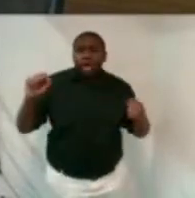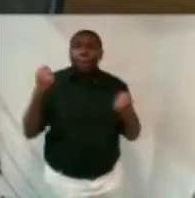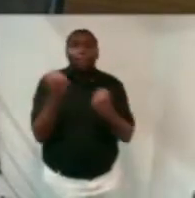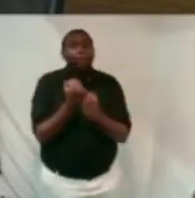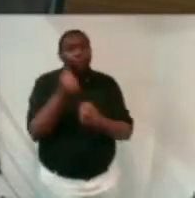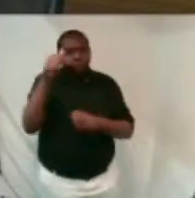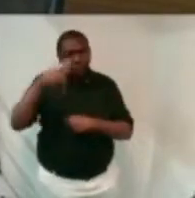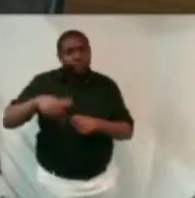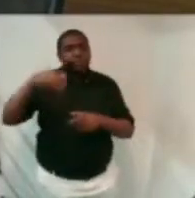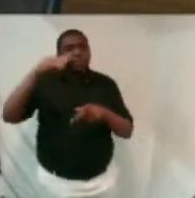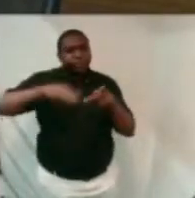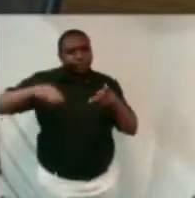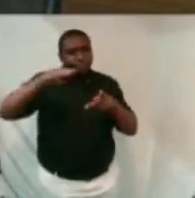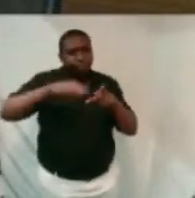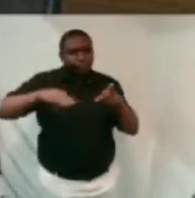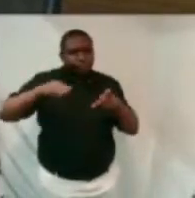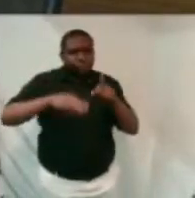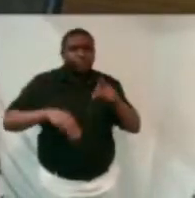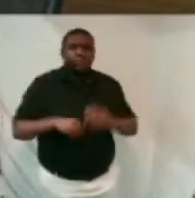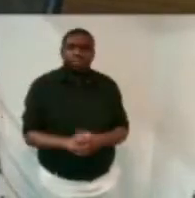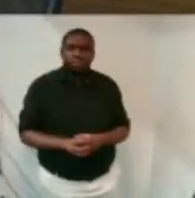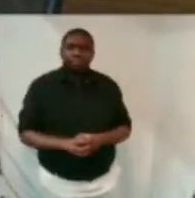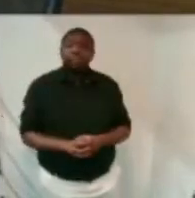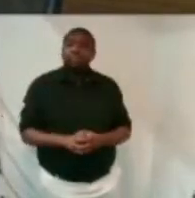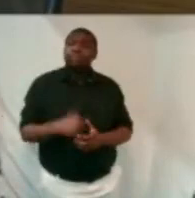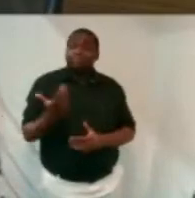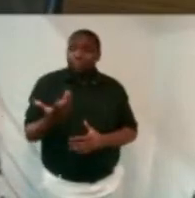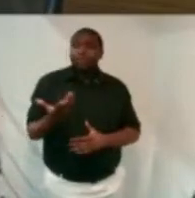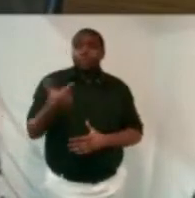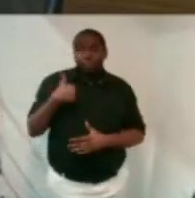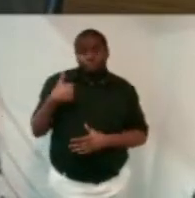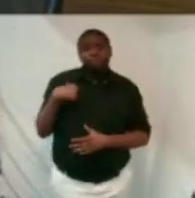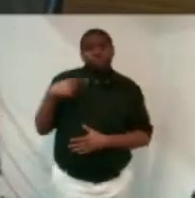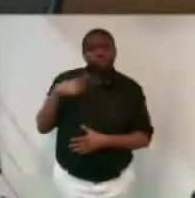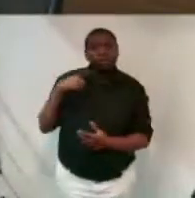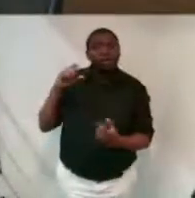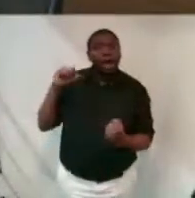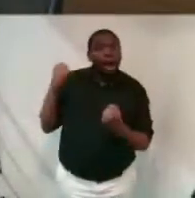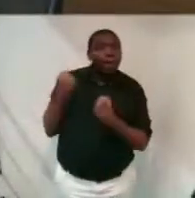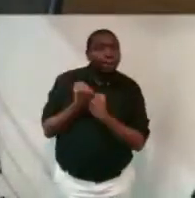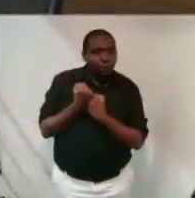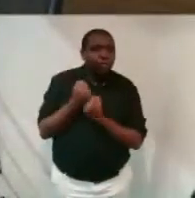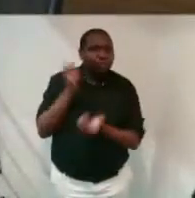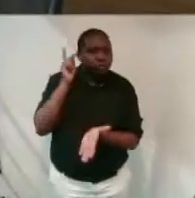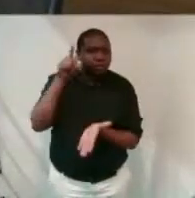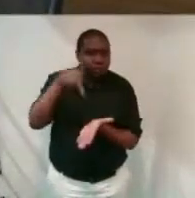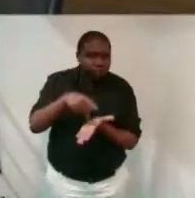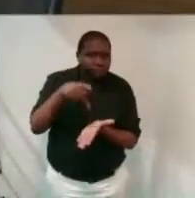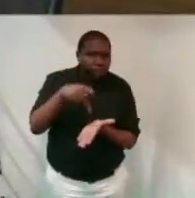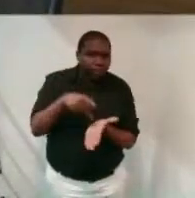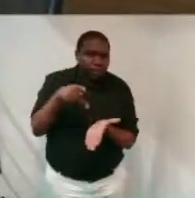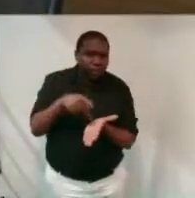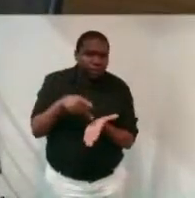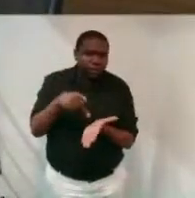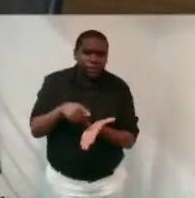nessa temática, e aí eu contei com o apoio irrestrito.